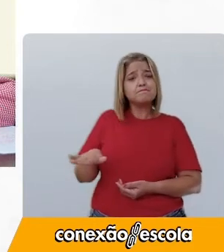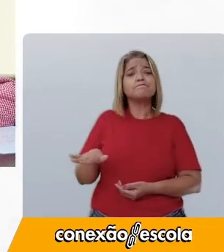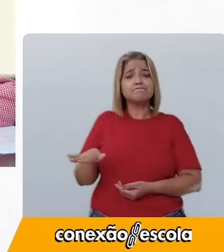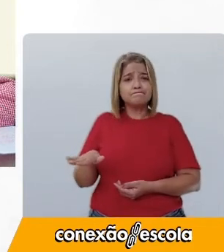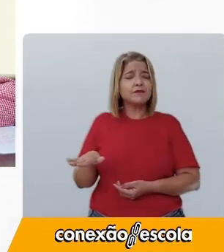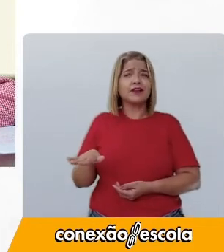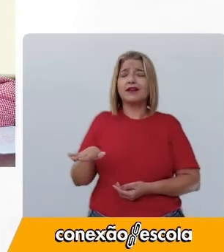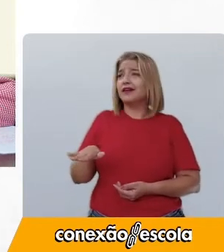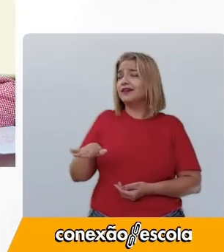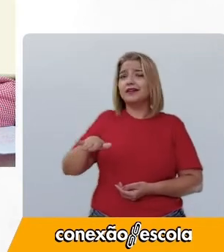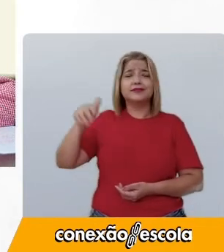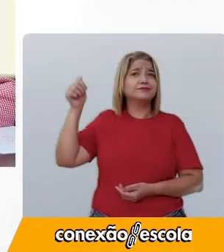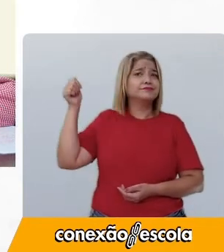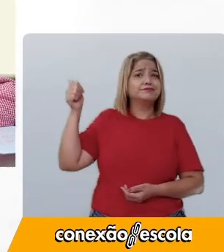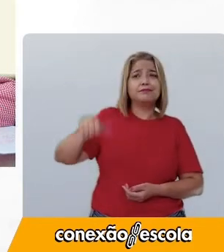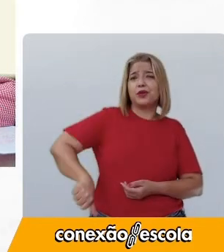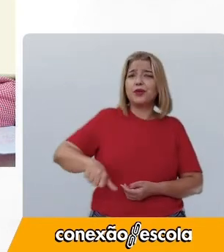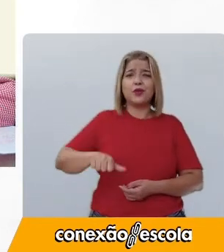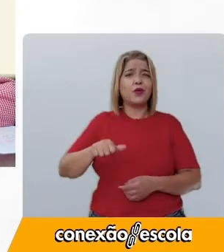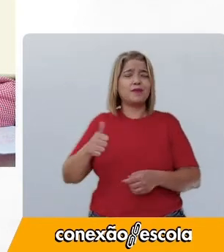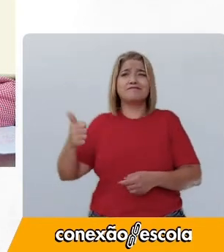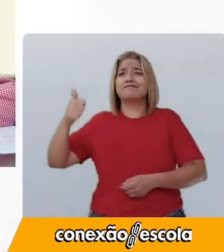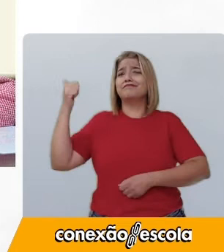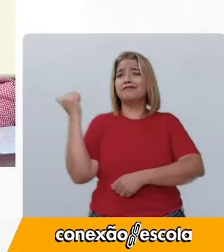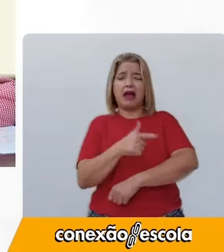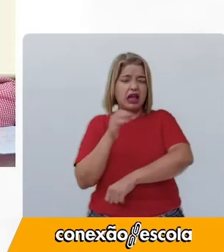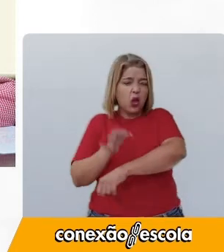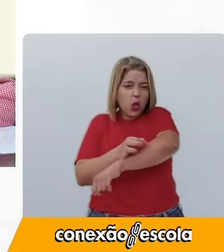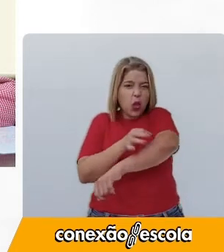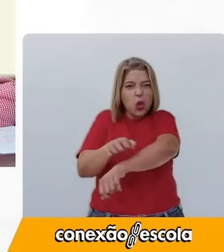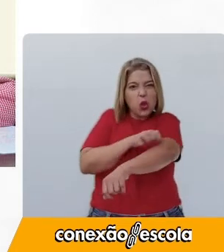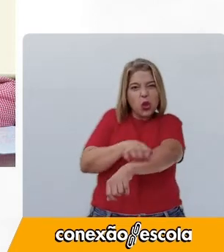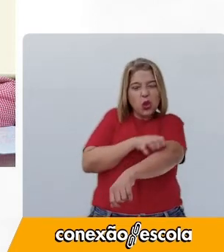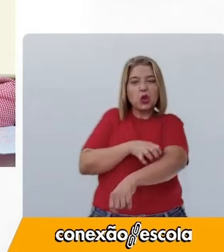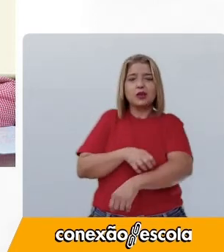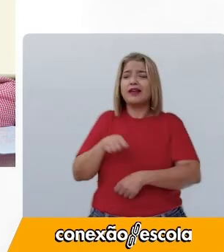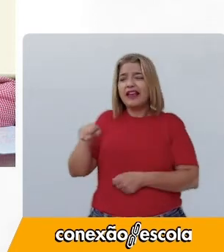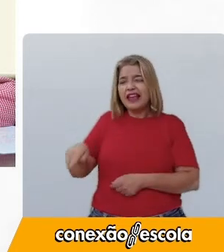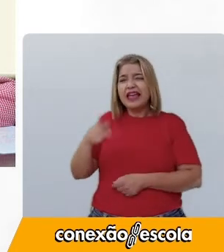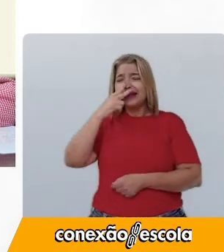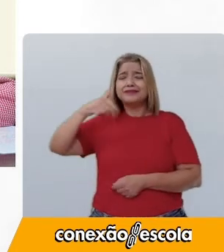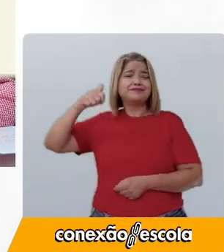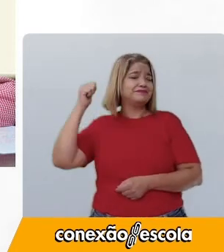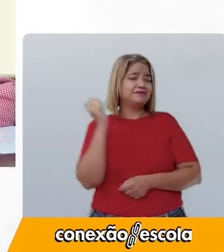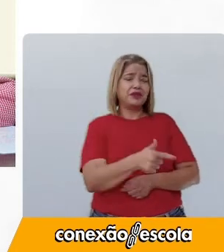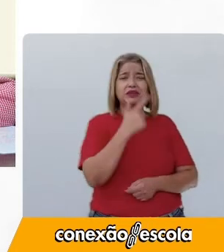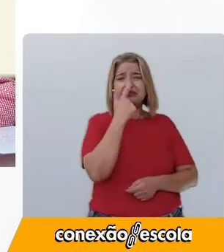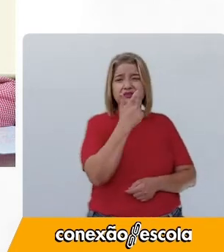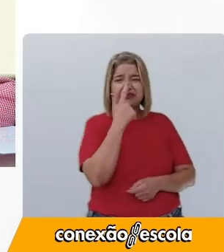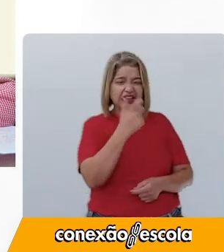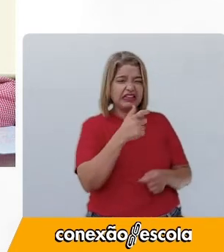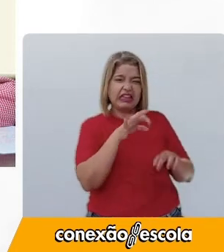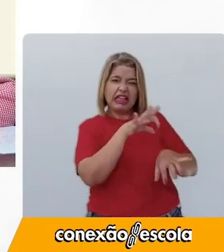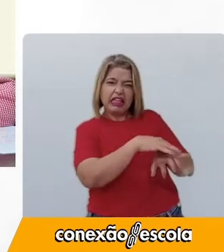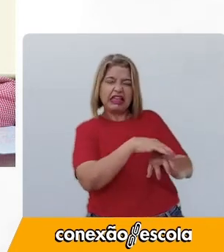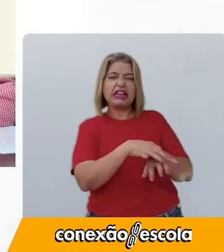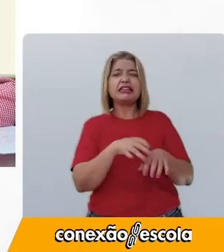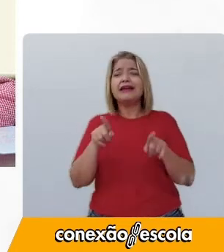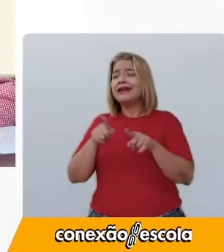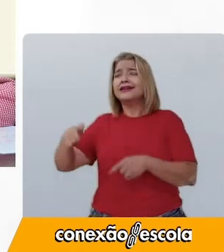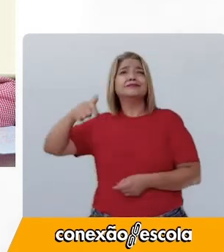é pior que catapora. Irmãozinho é pior do que carniça, é pior do